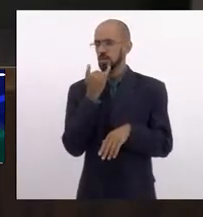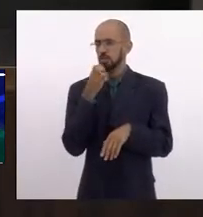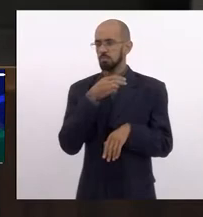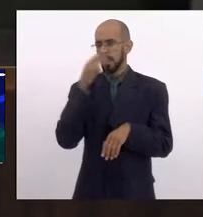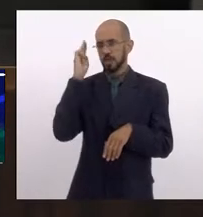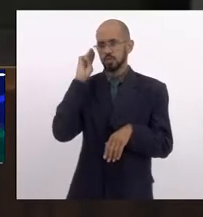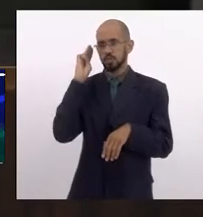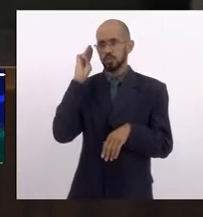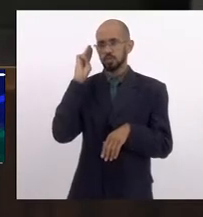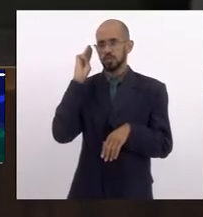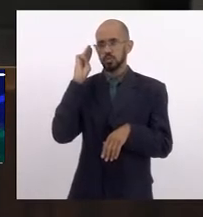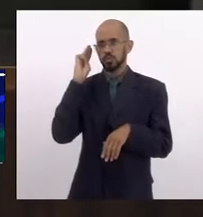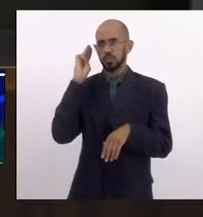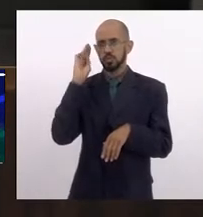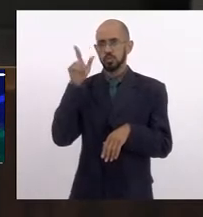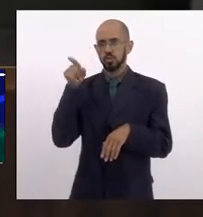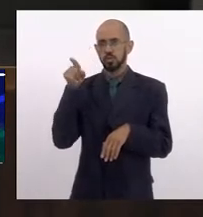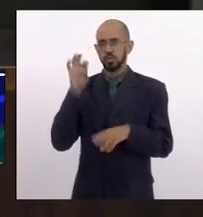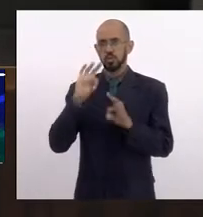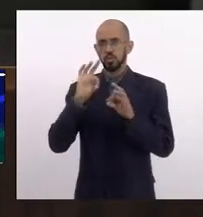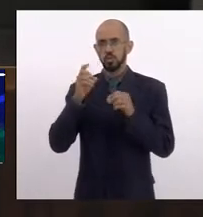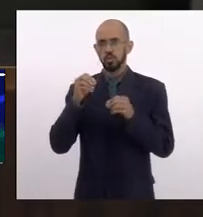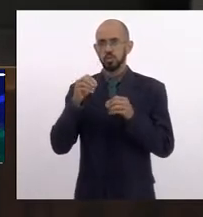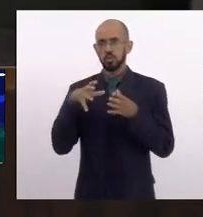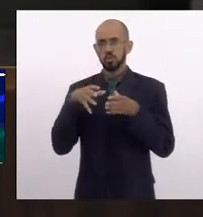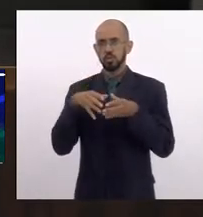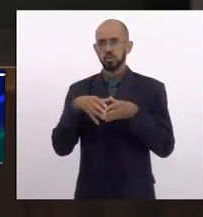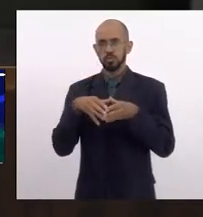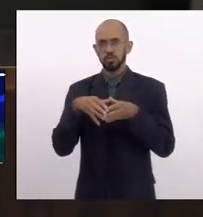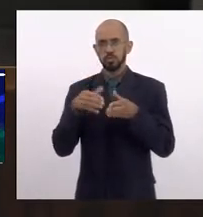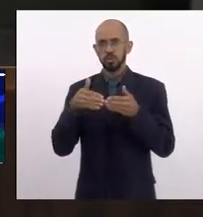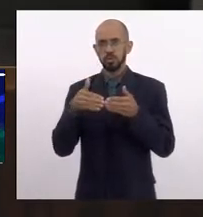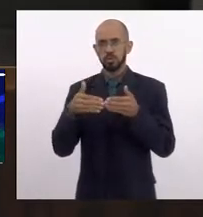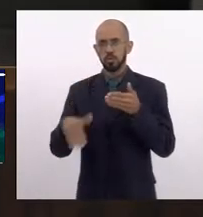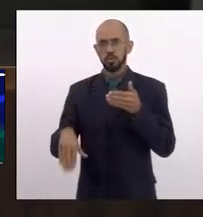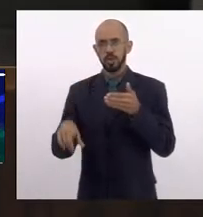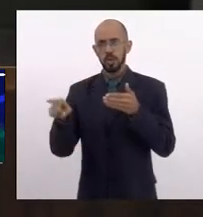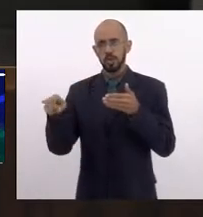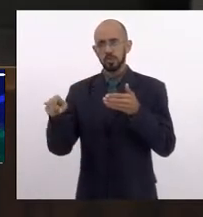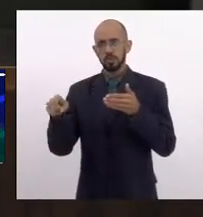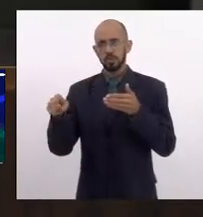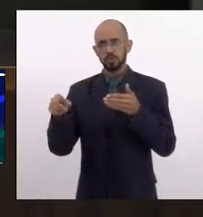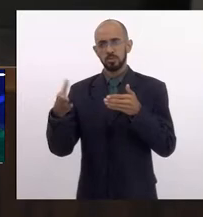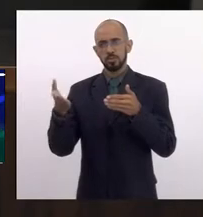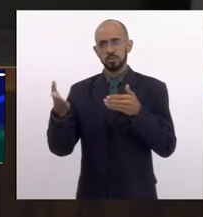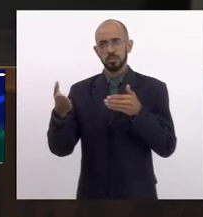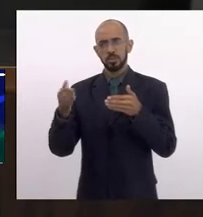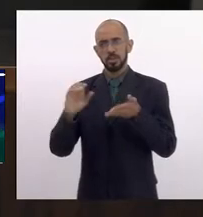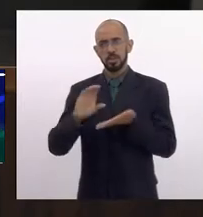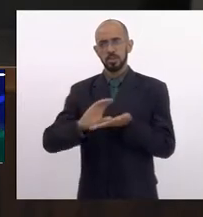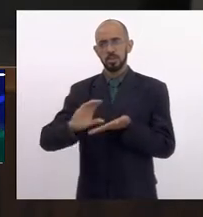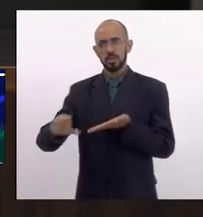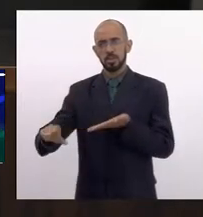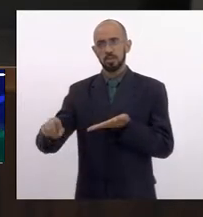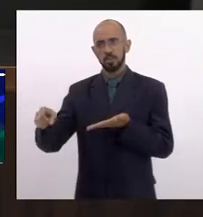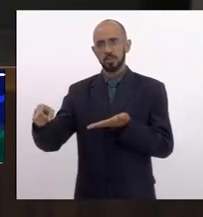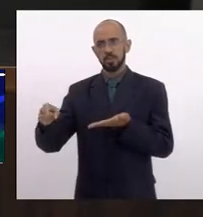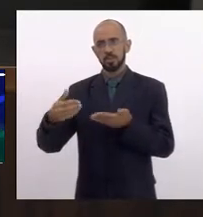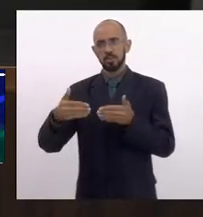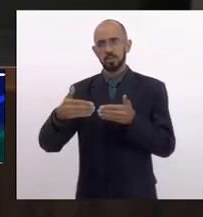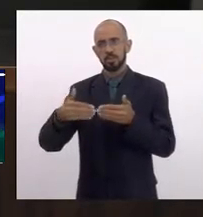Márcio todos os as comissões deram contrário se uma referência de a contrário um orçamento eu vou votar